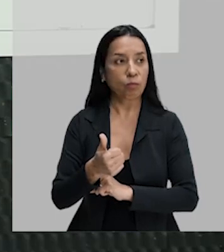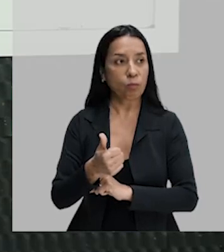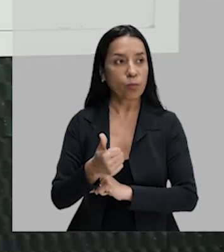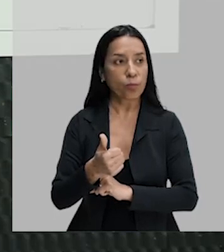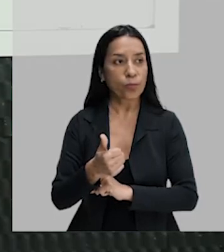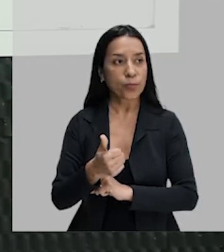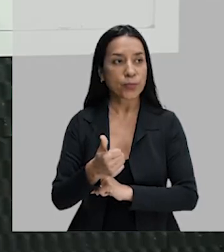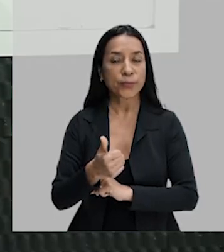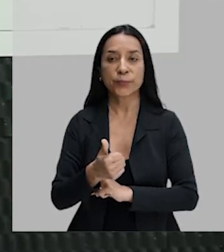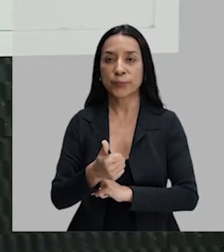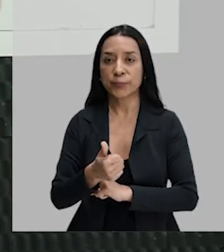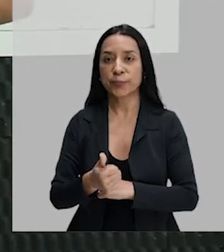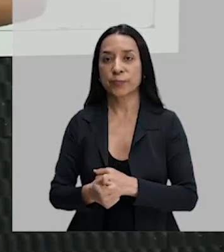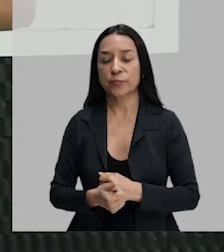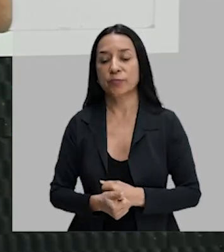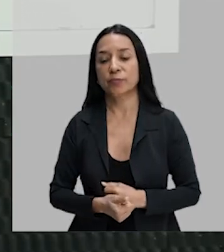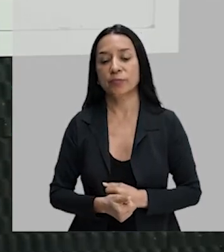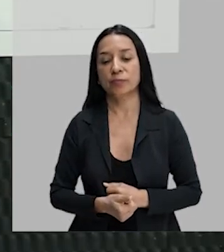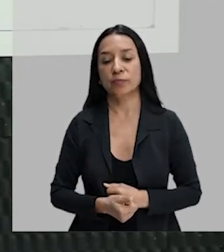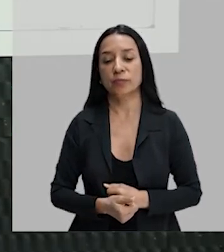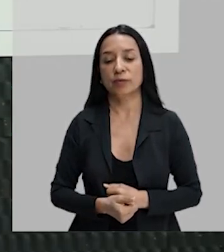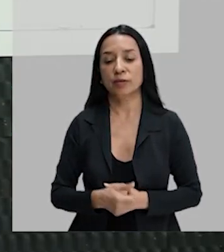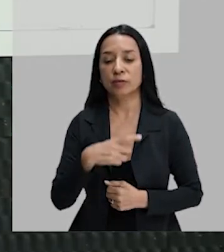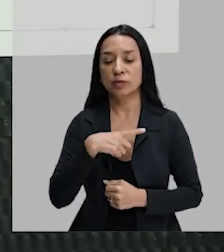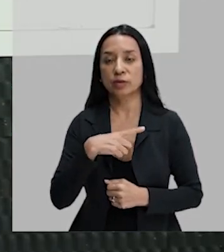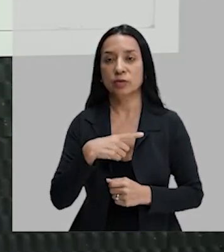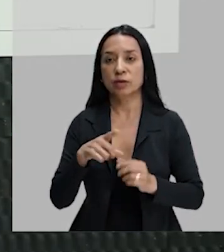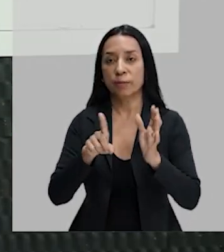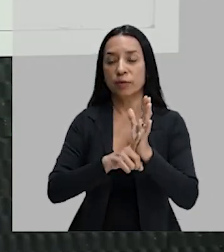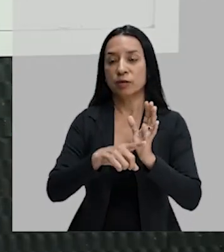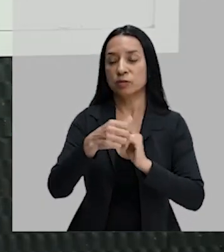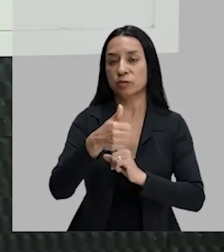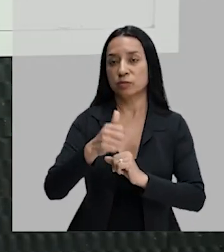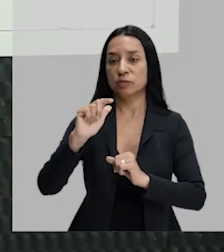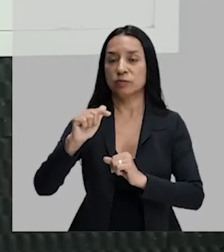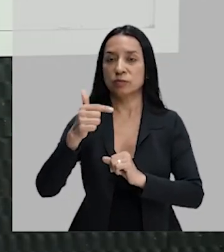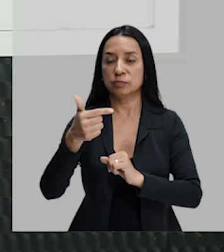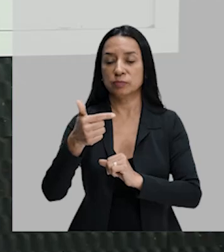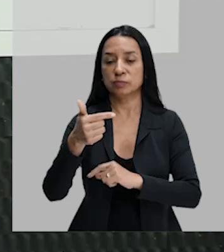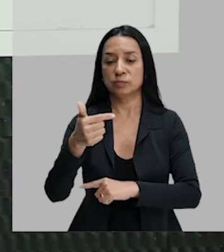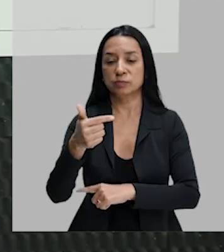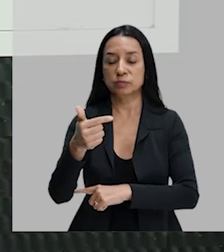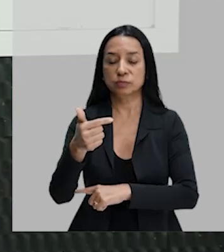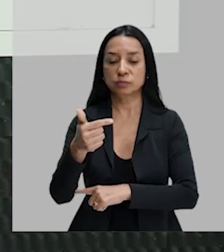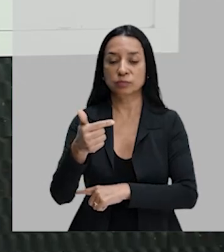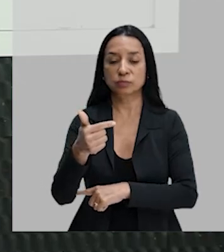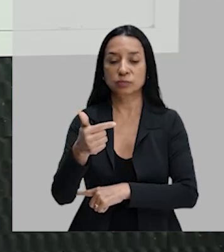certo Então nós vamos ter aqui menos um elevado ao quadrado